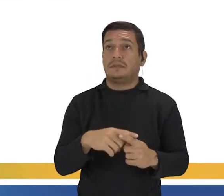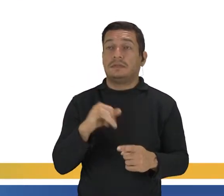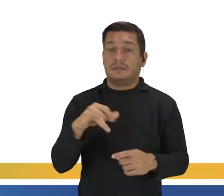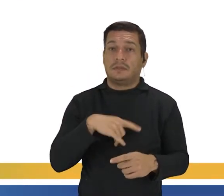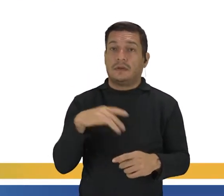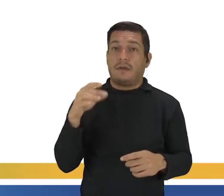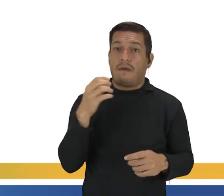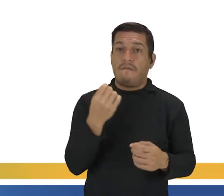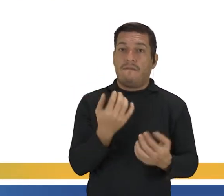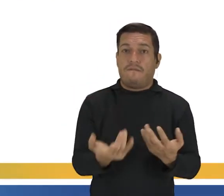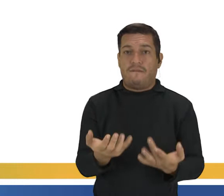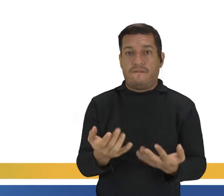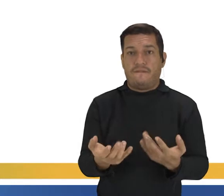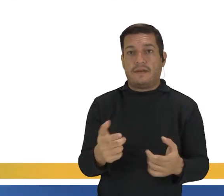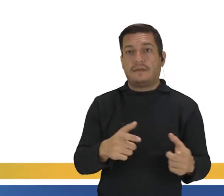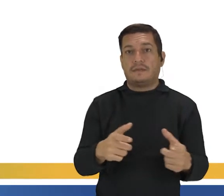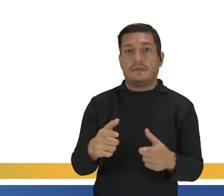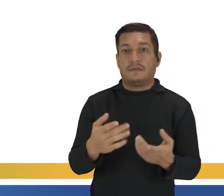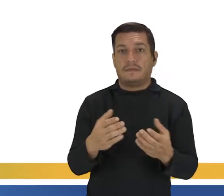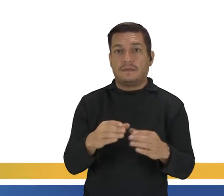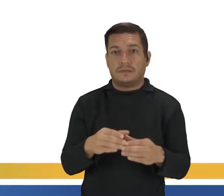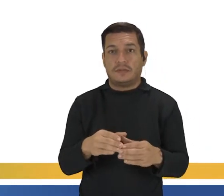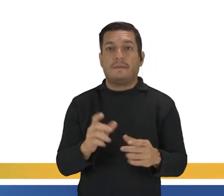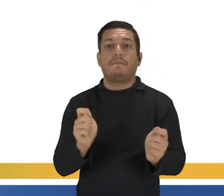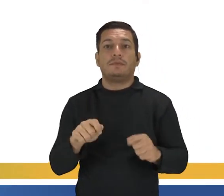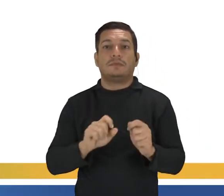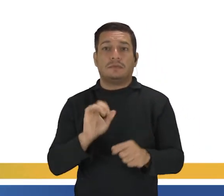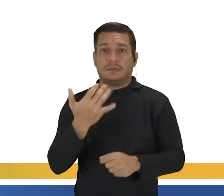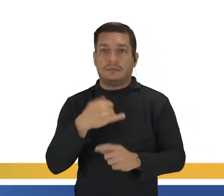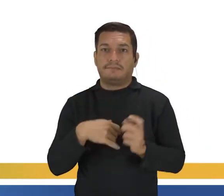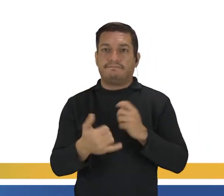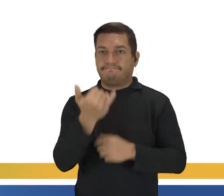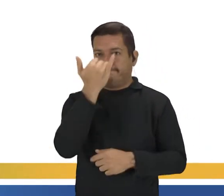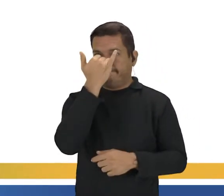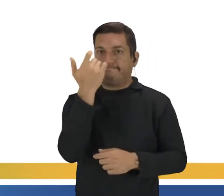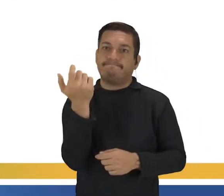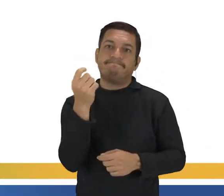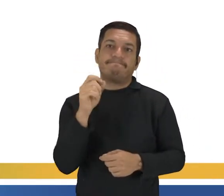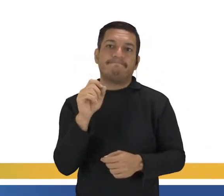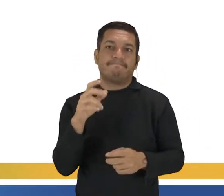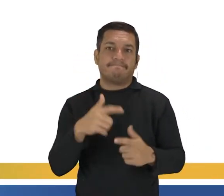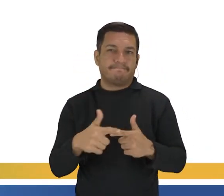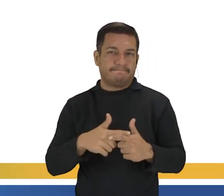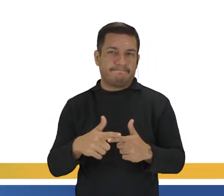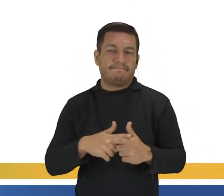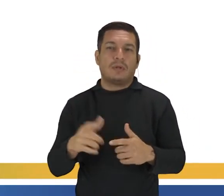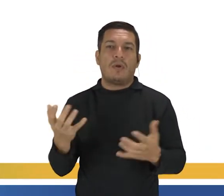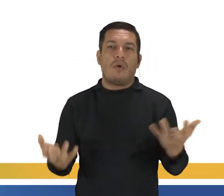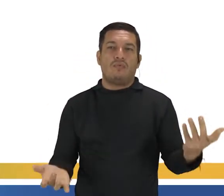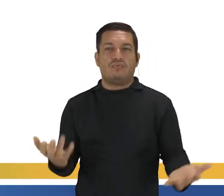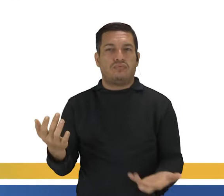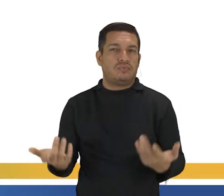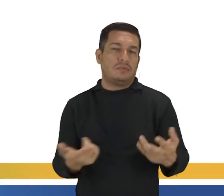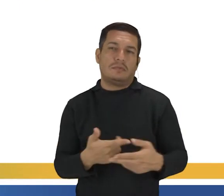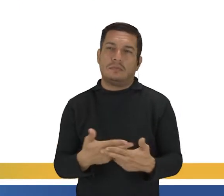tem fogo em ambiente fechado, poderia em algum momento acontecer ali um acidente,